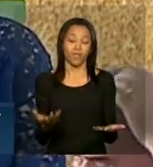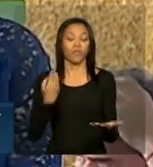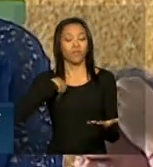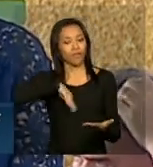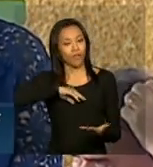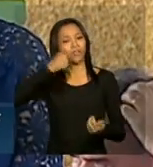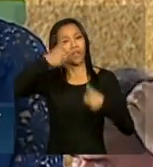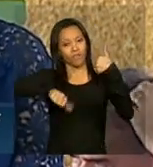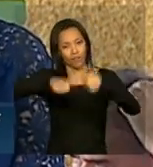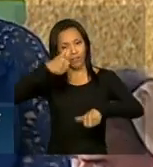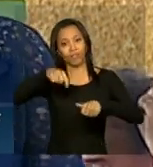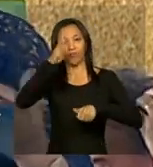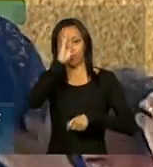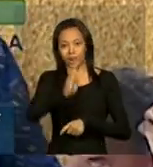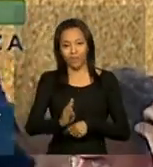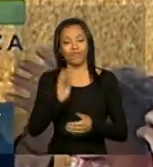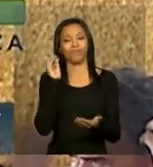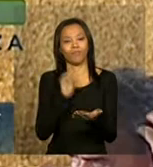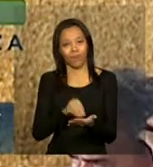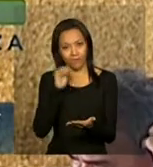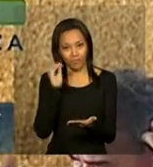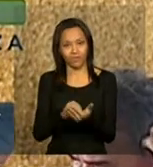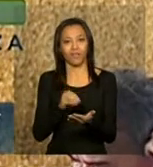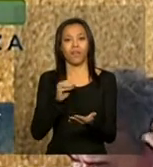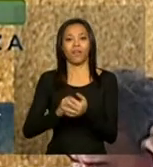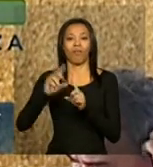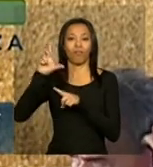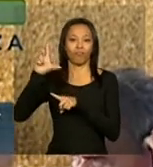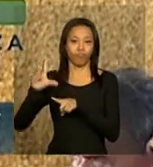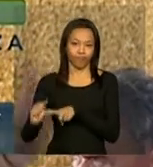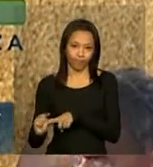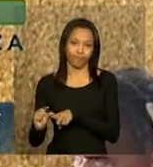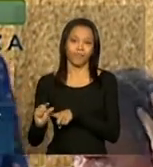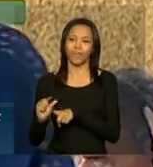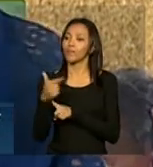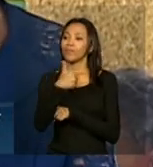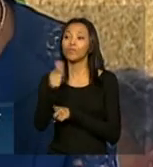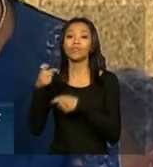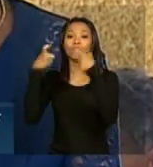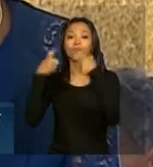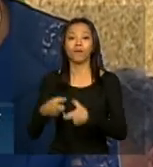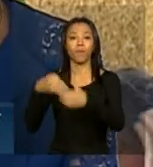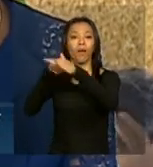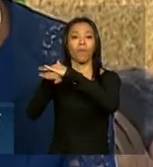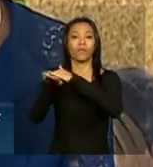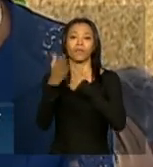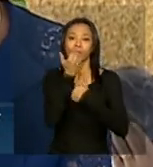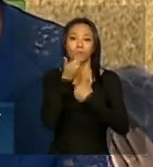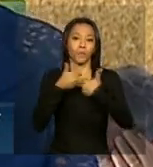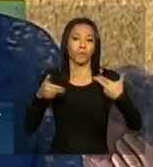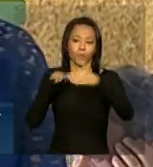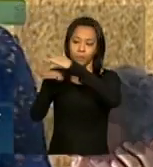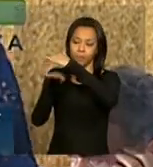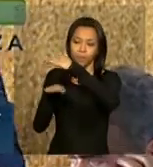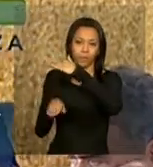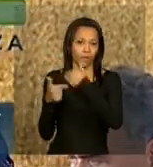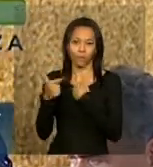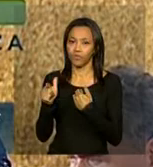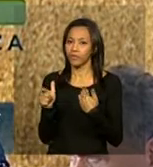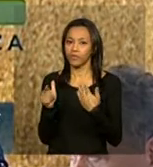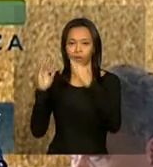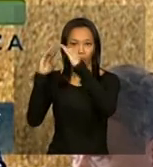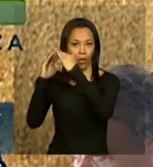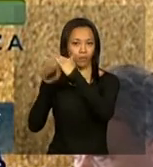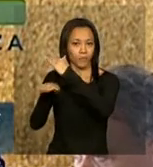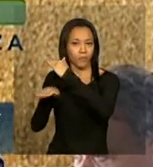que o país tinha um déficit, um grande déficit de armazenagem. Colocamos, então,